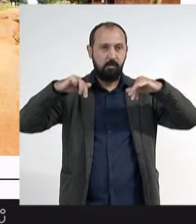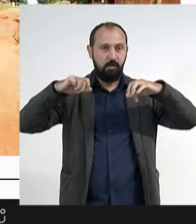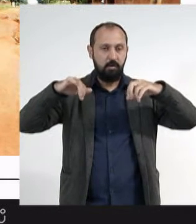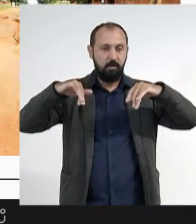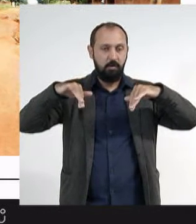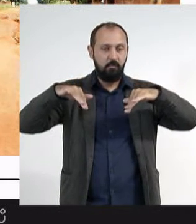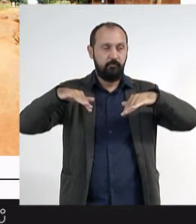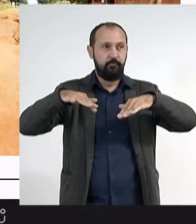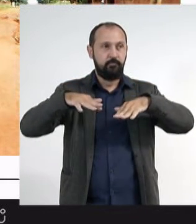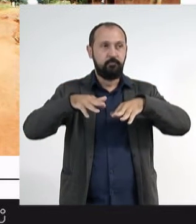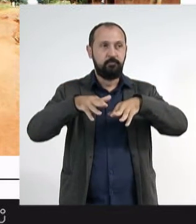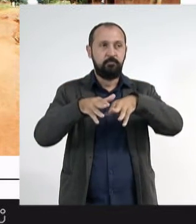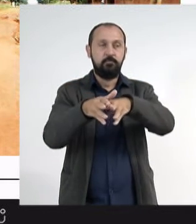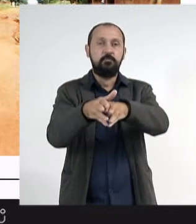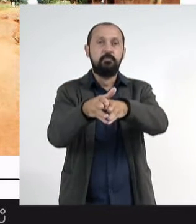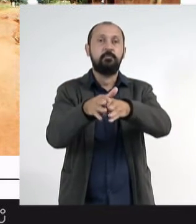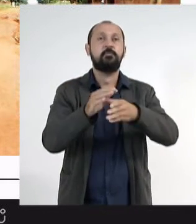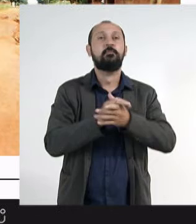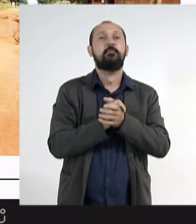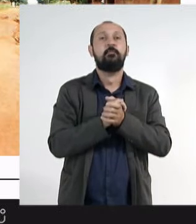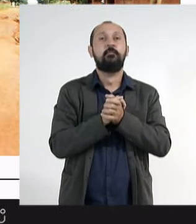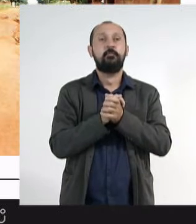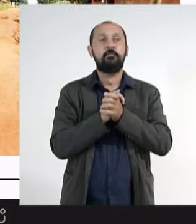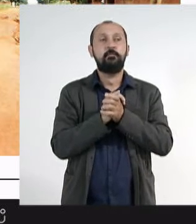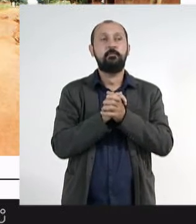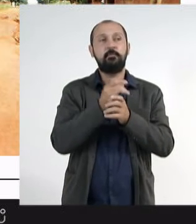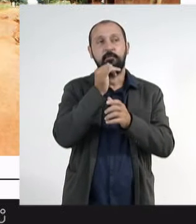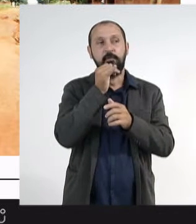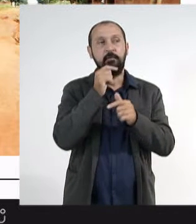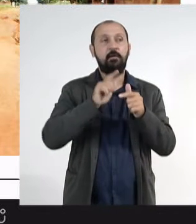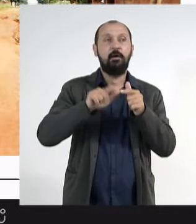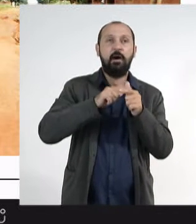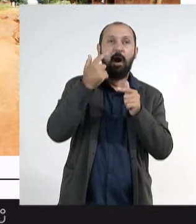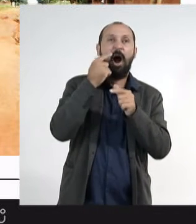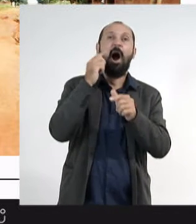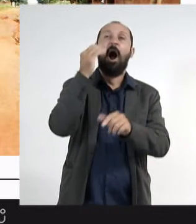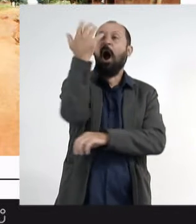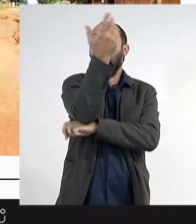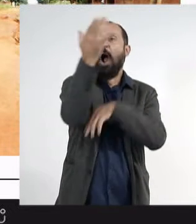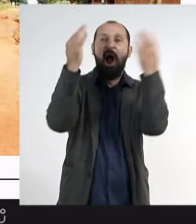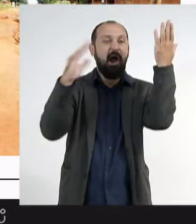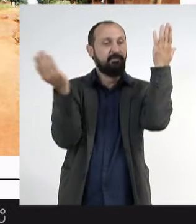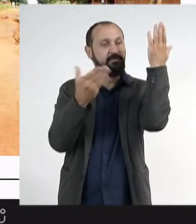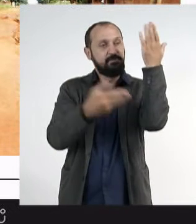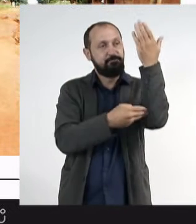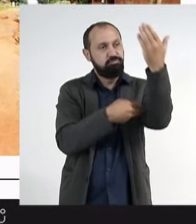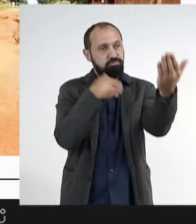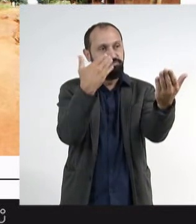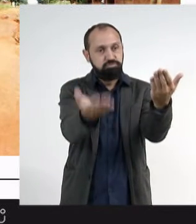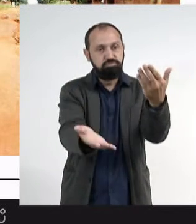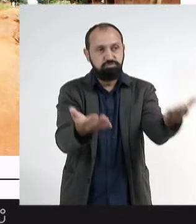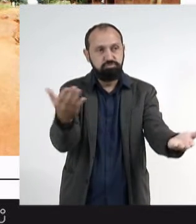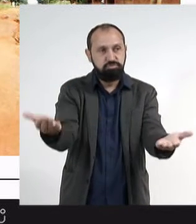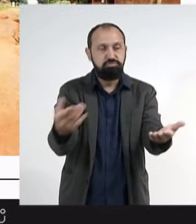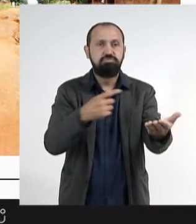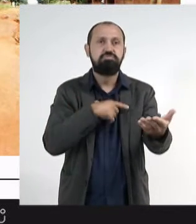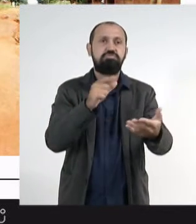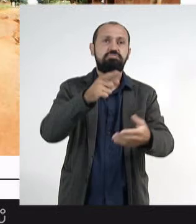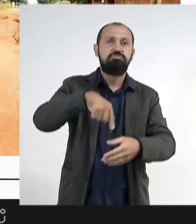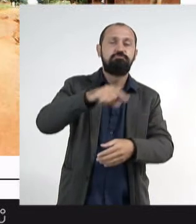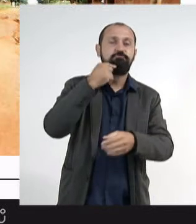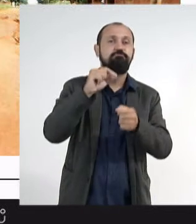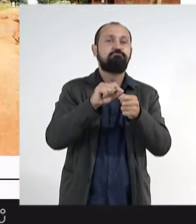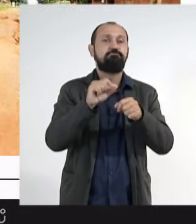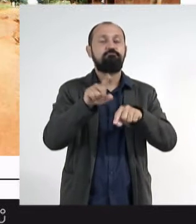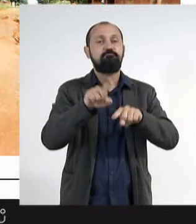nas áreas que têm mais declividades, pelo efeito do desmatamento da área, ocupação, você tem uma grande